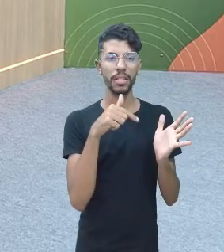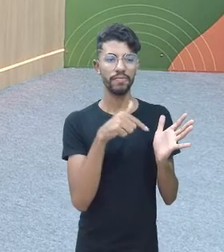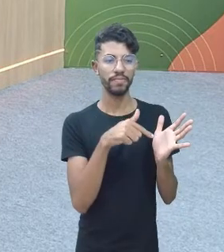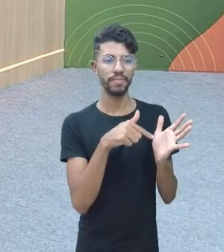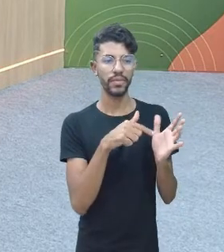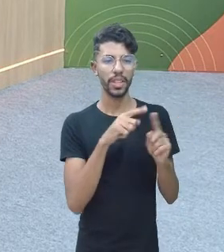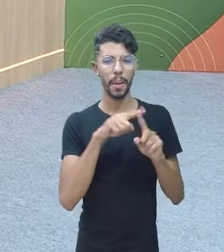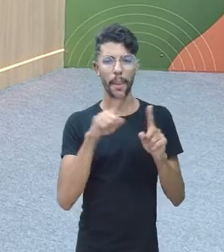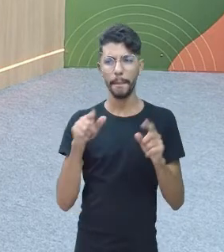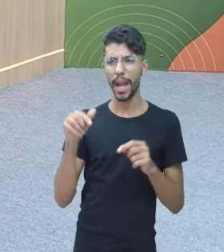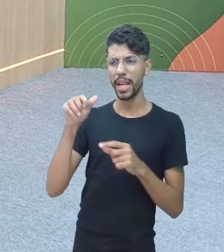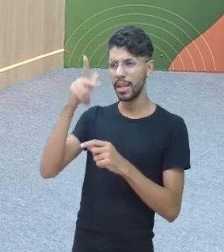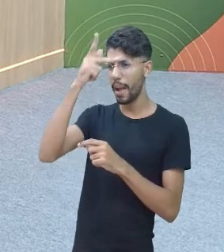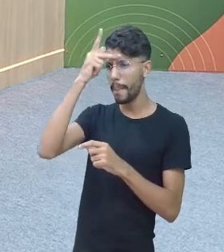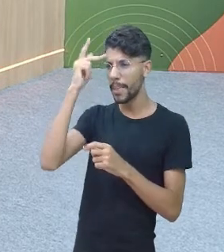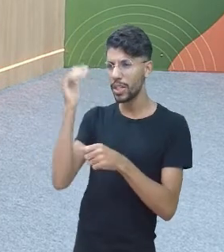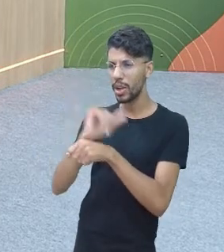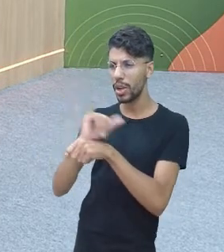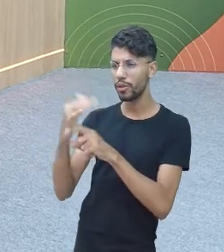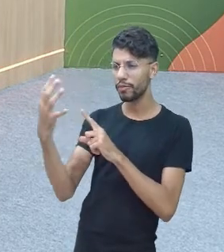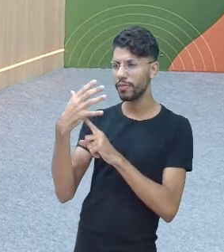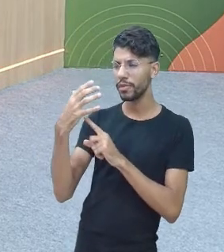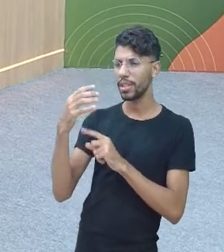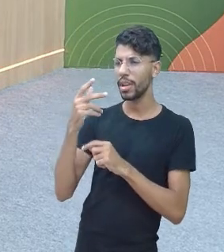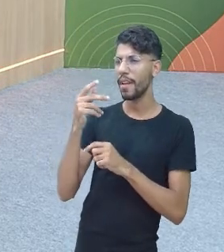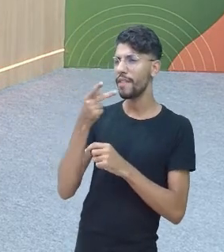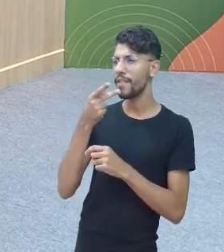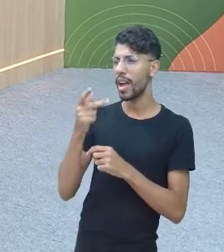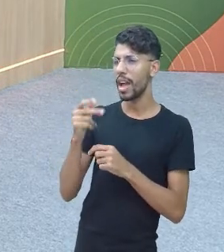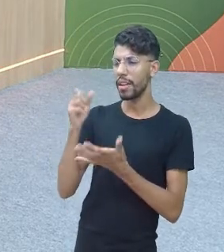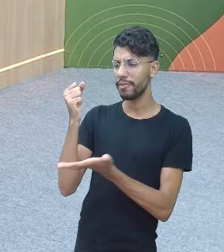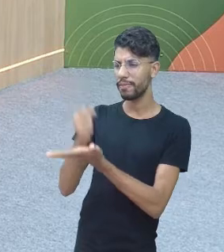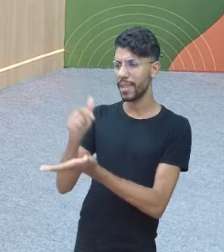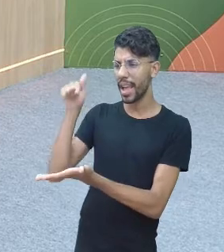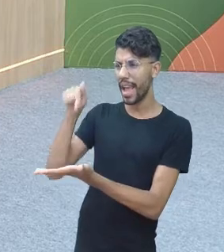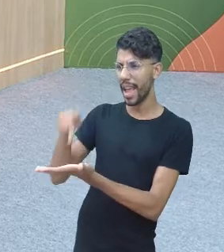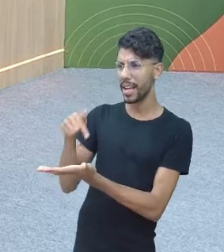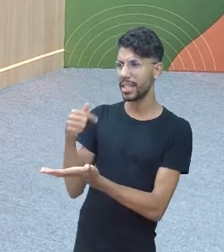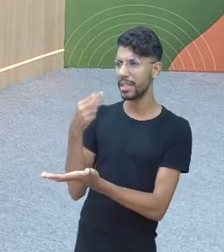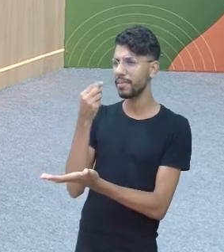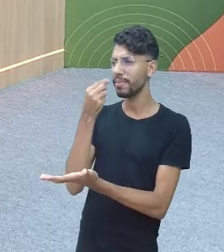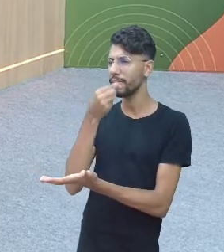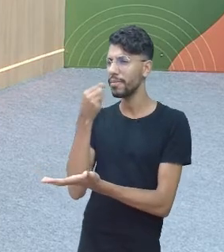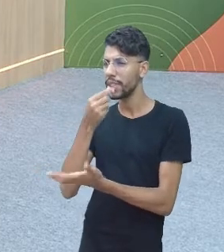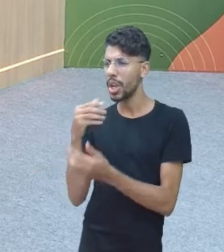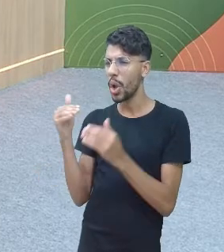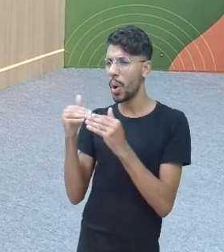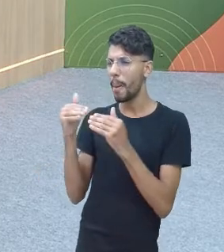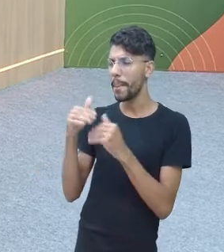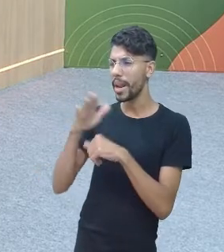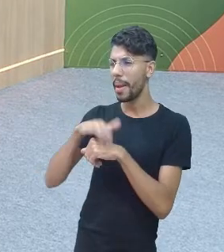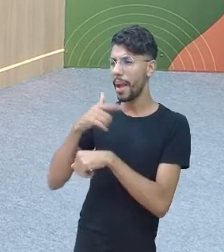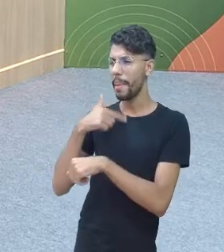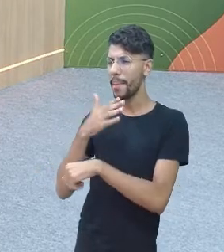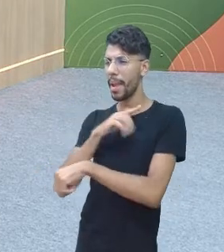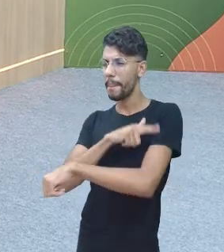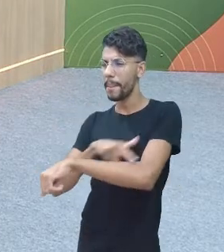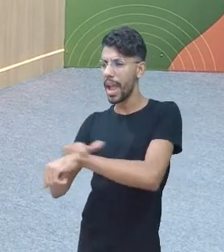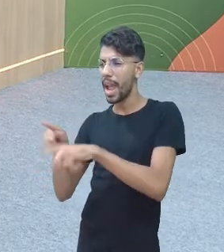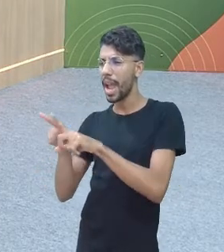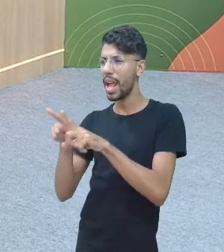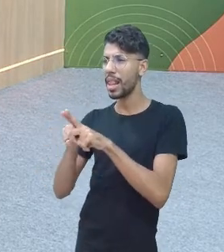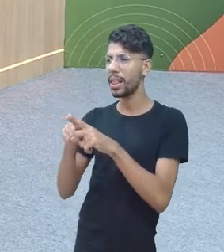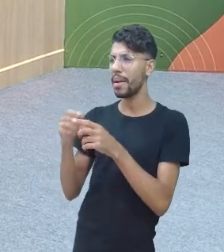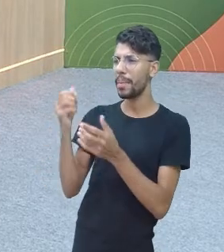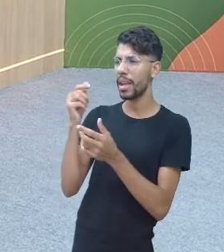que o batom da marca B consegue durar mais, se aplica melhor aos meus lábios, combina com o meu tom de pele. Então, com base nos argumentos